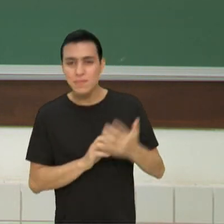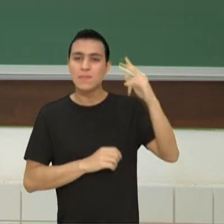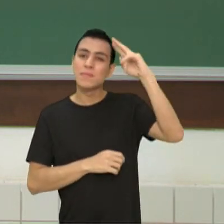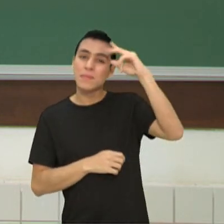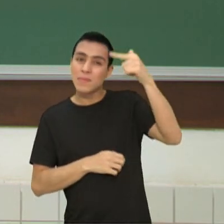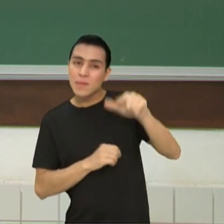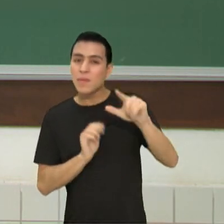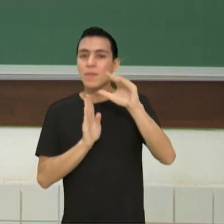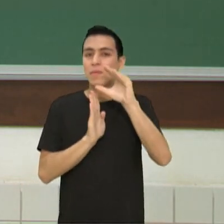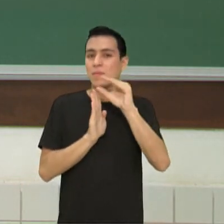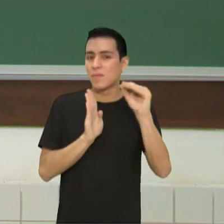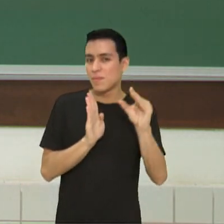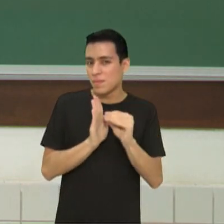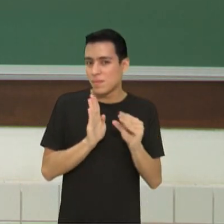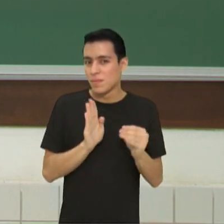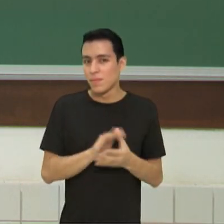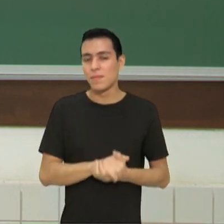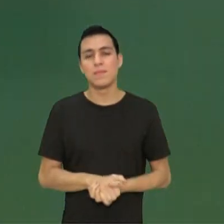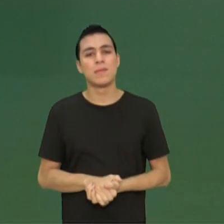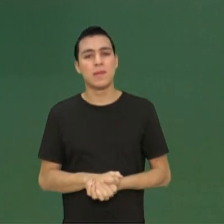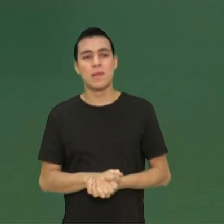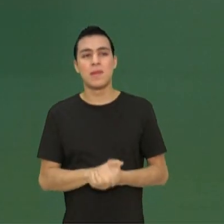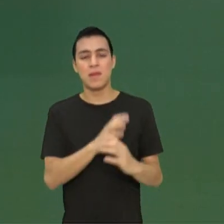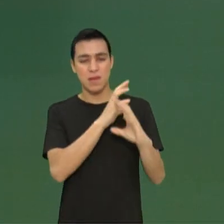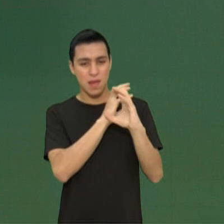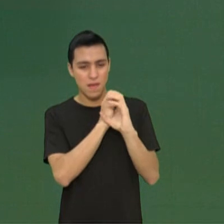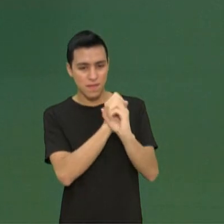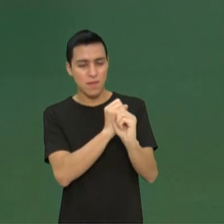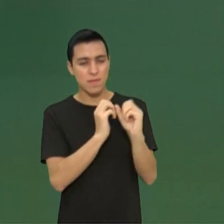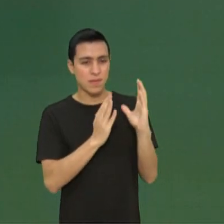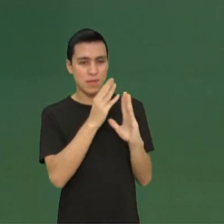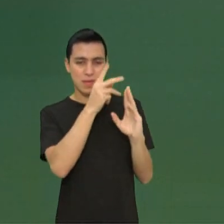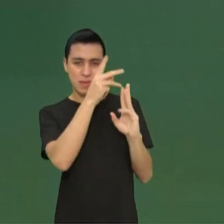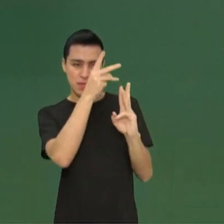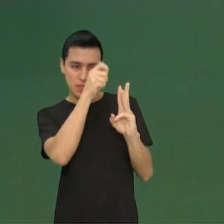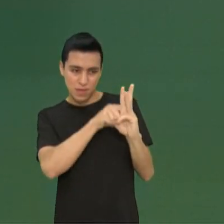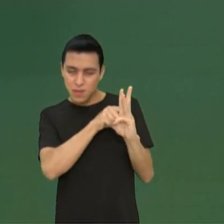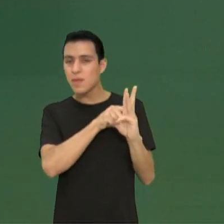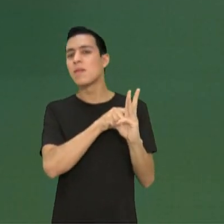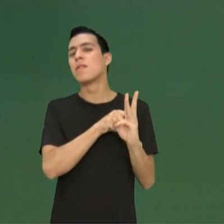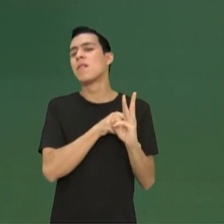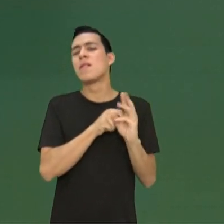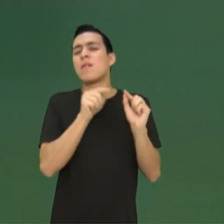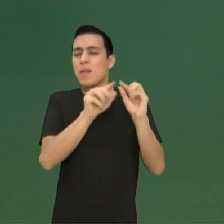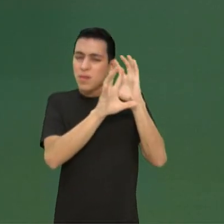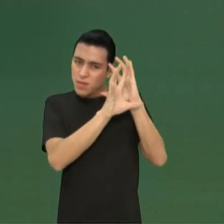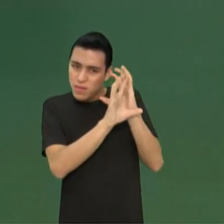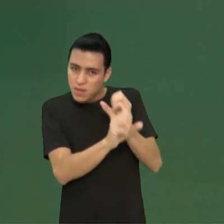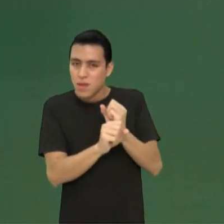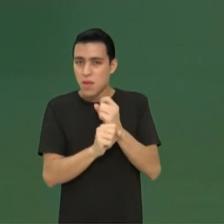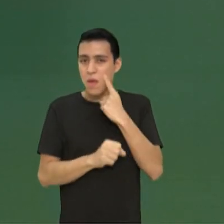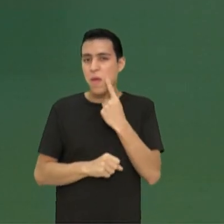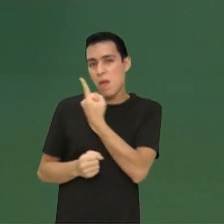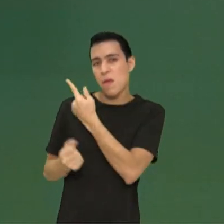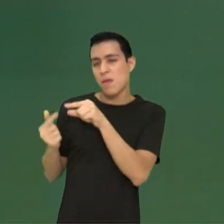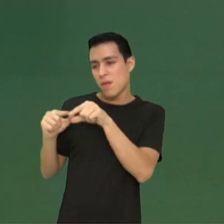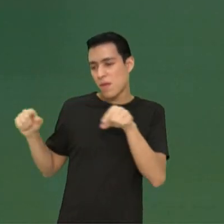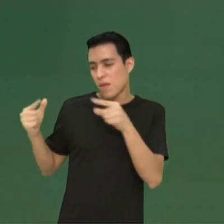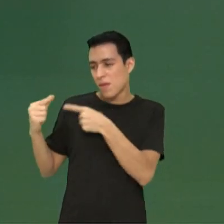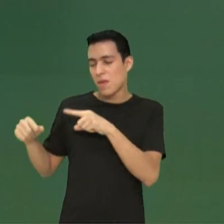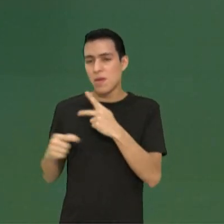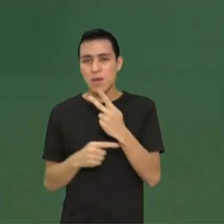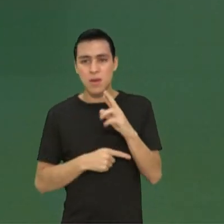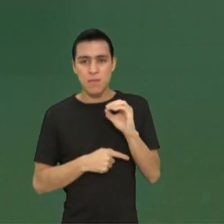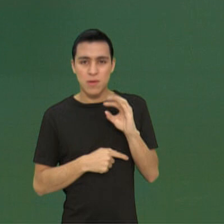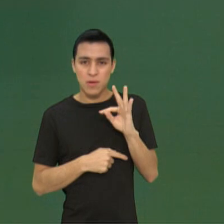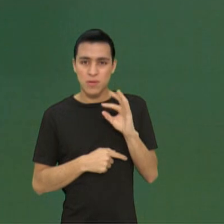Relembrando conteúdos. Então, revisão trimestral. O que nós vamos relembrar hoje? Protoquitistas e